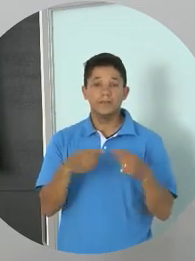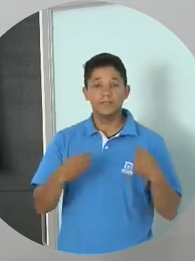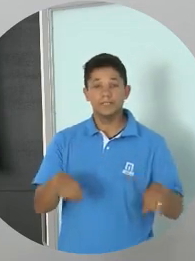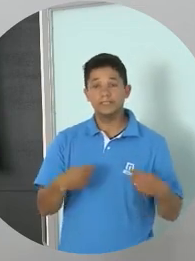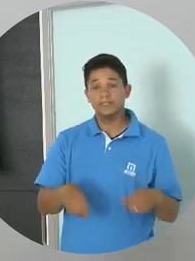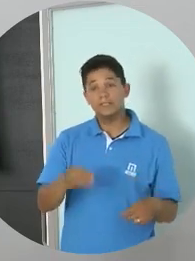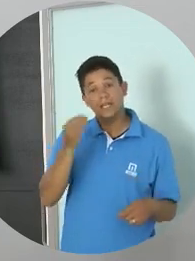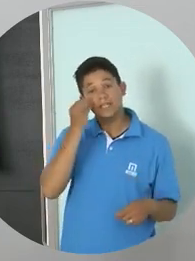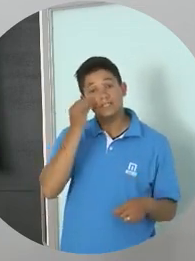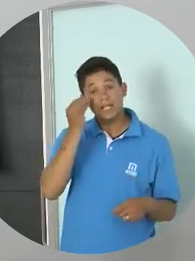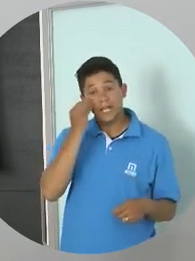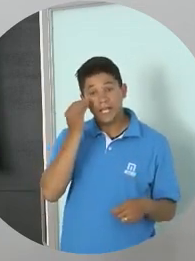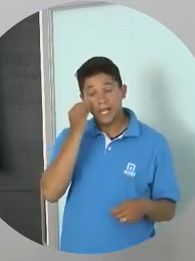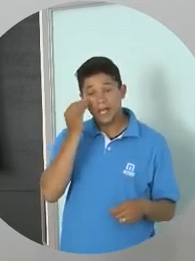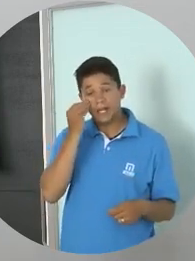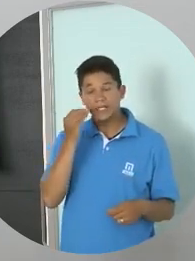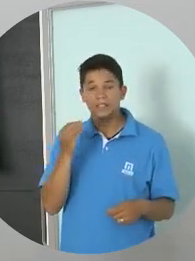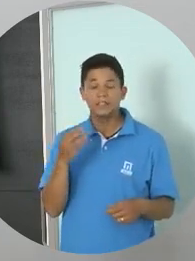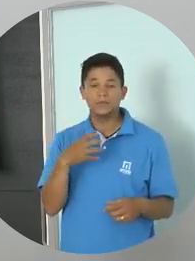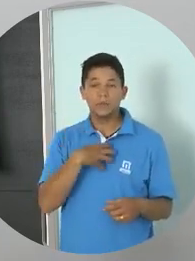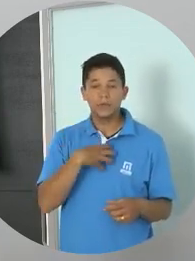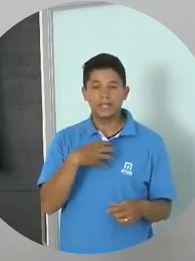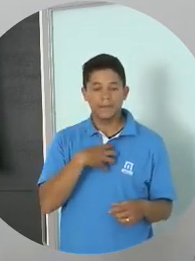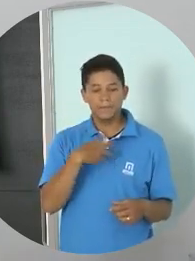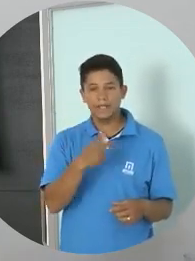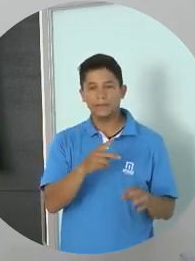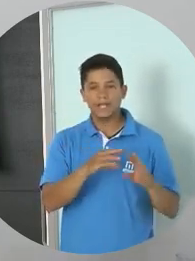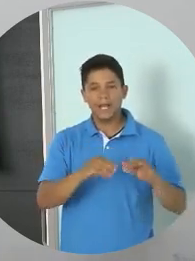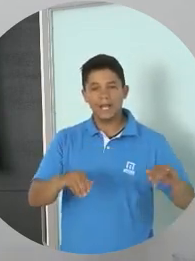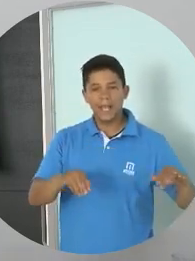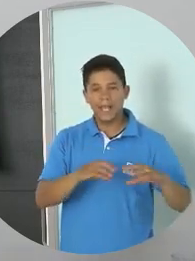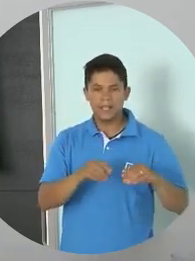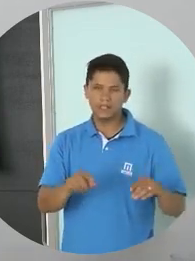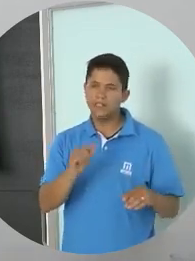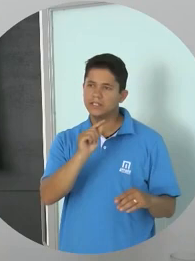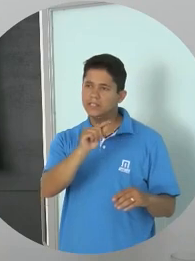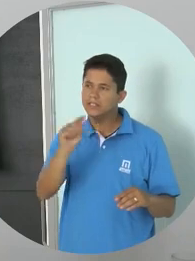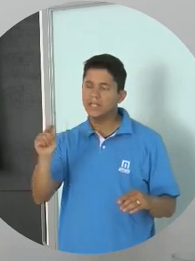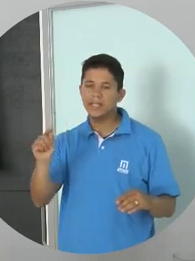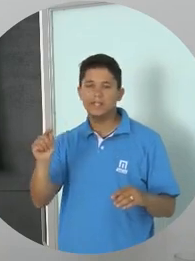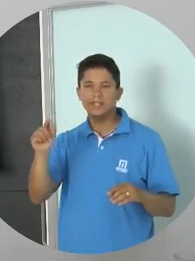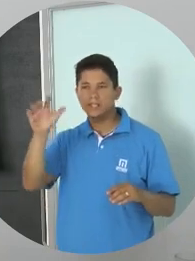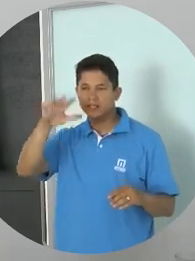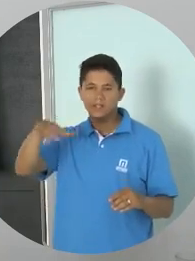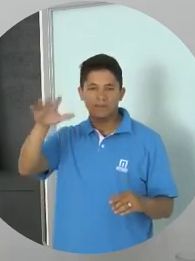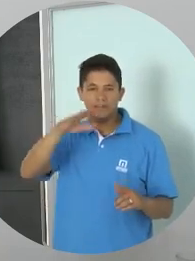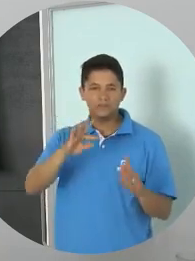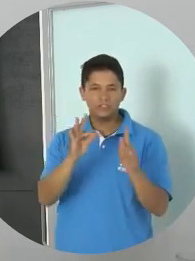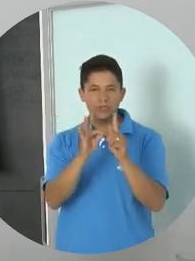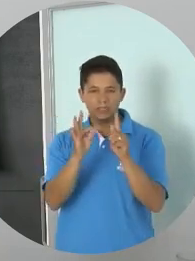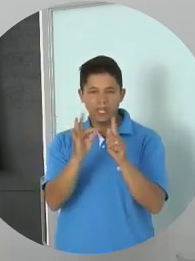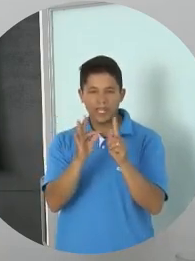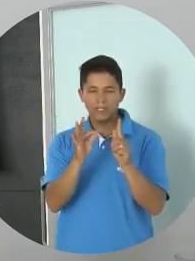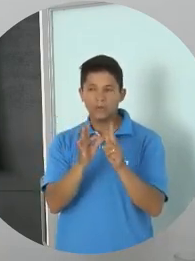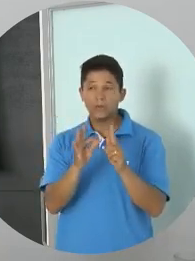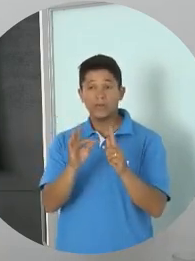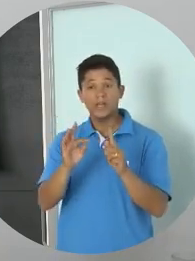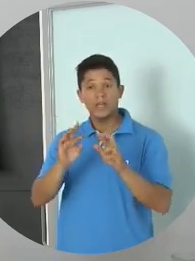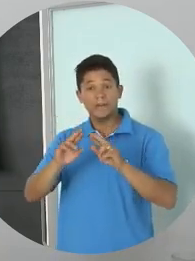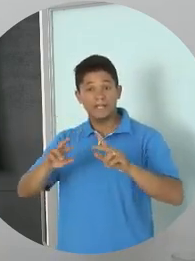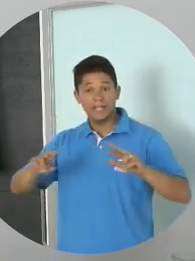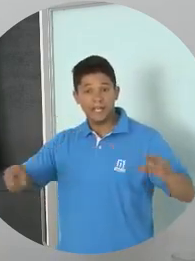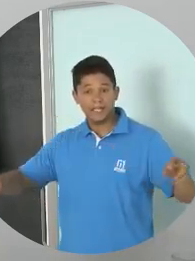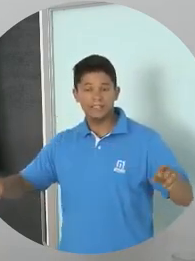o comportamento da areia, da argila. Quem é do universo geotécnico sabe que são materiais totalmente distintos em termos